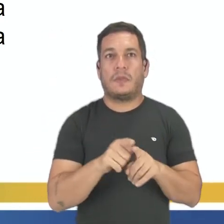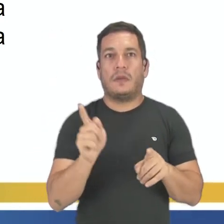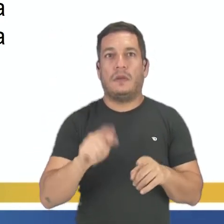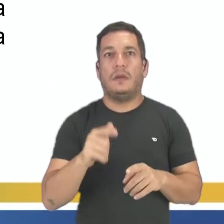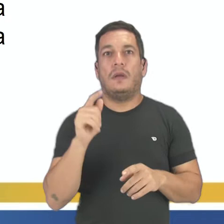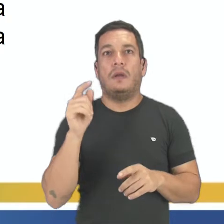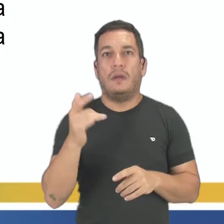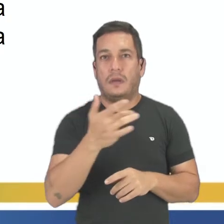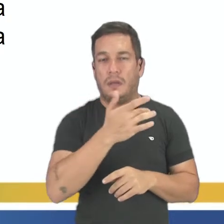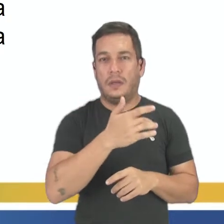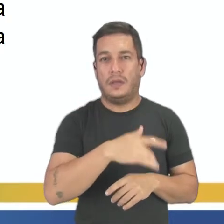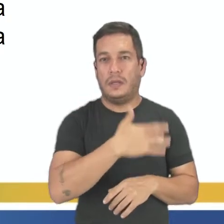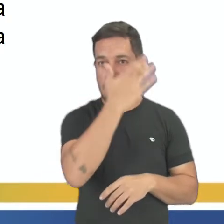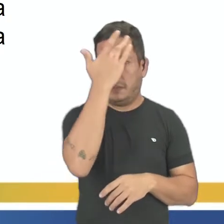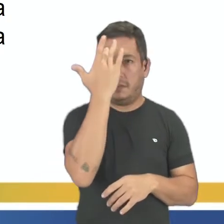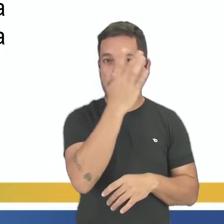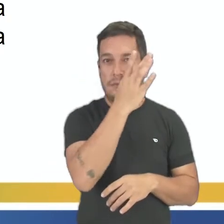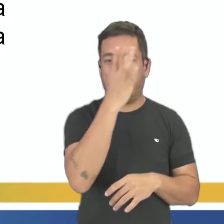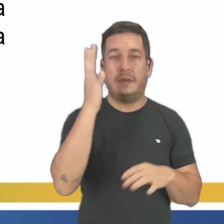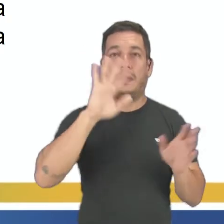consequente fluxo de imigrantes